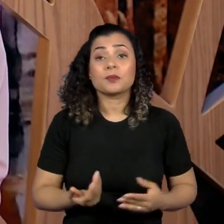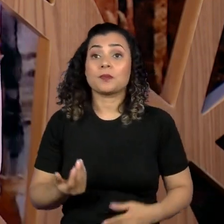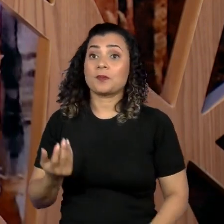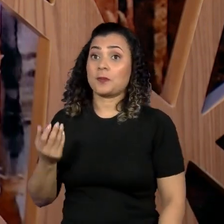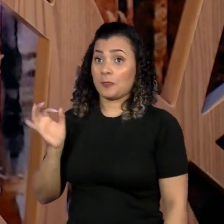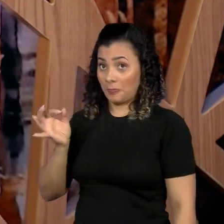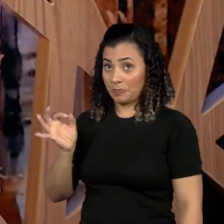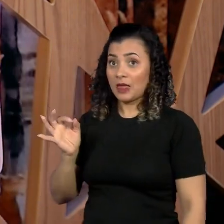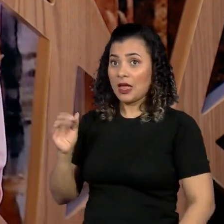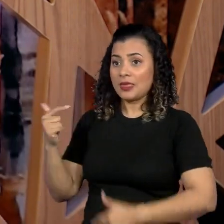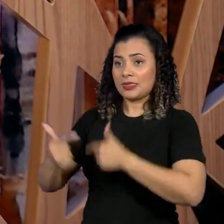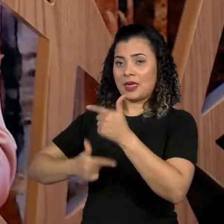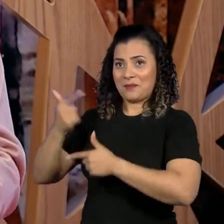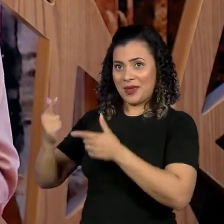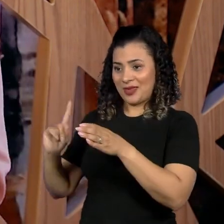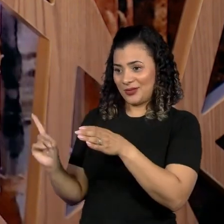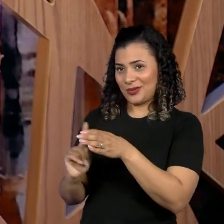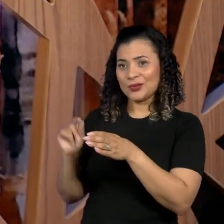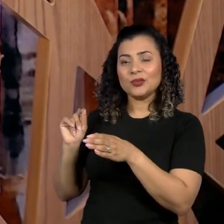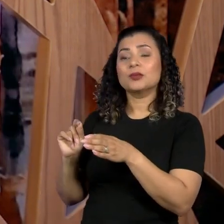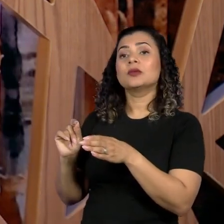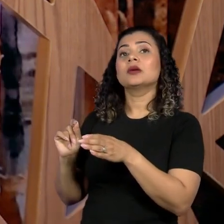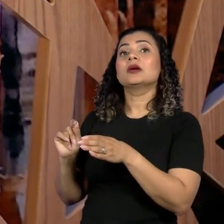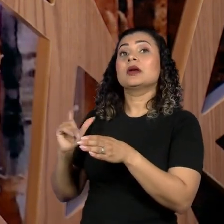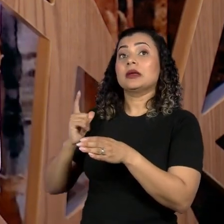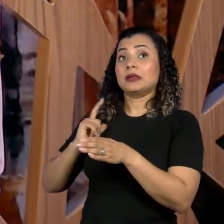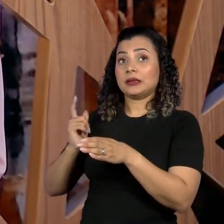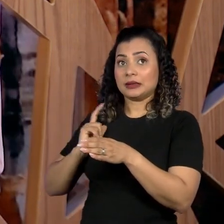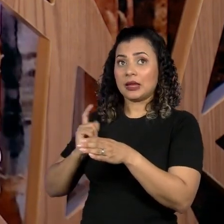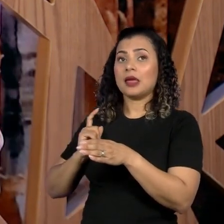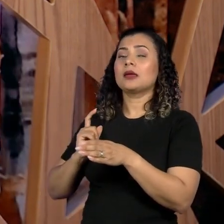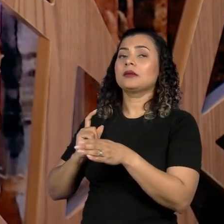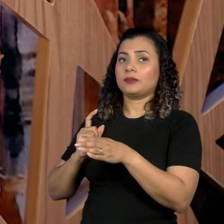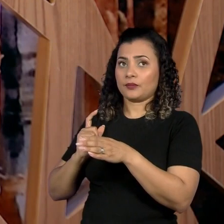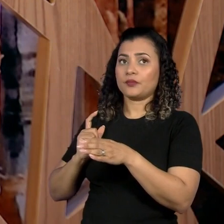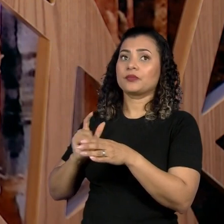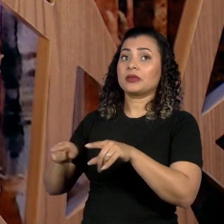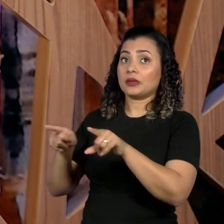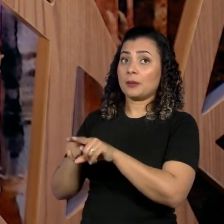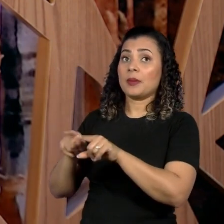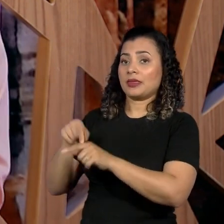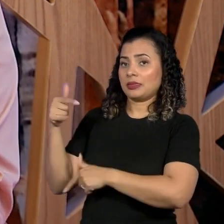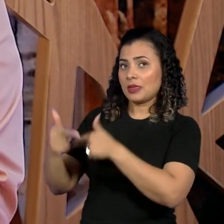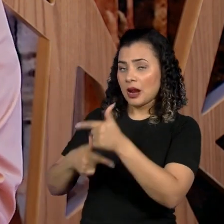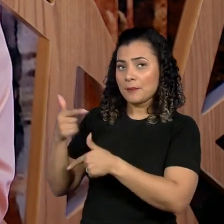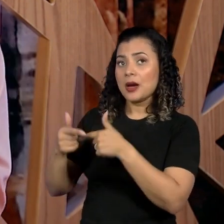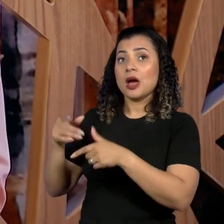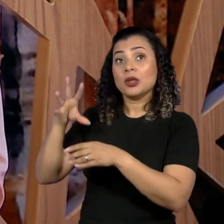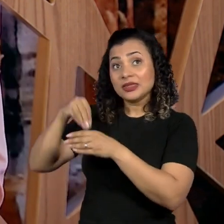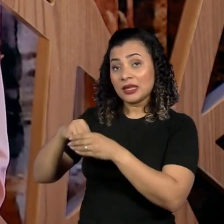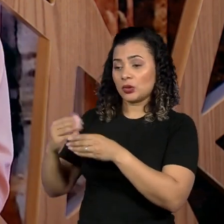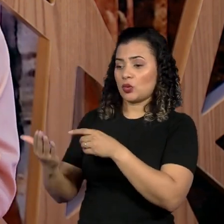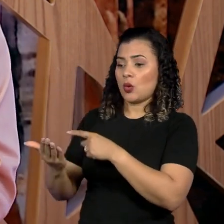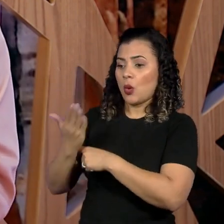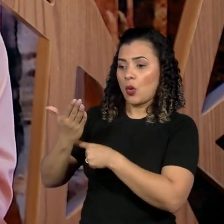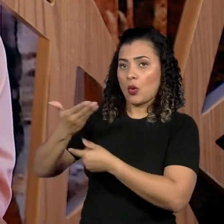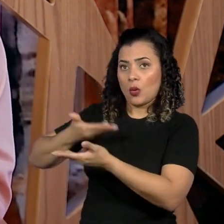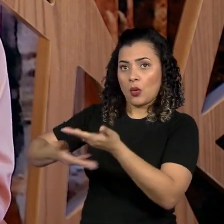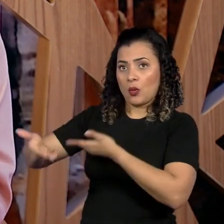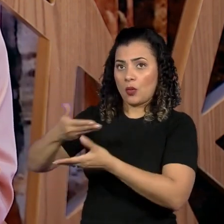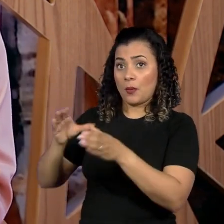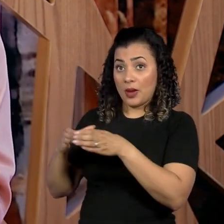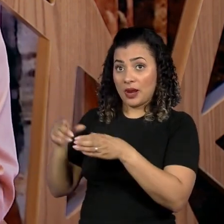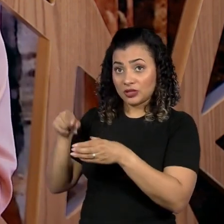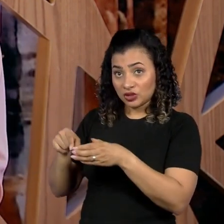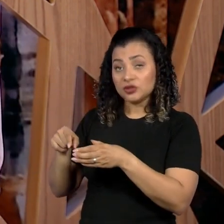do trabalhador que trabalha na plataforma, mas que exerce o trabalho dentro da cooperativa, ele tem aí